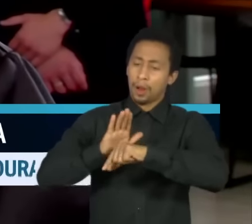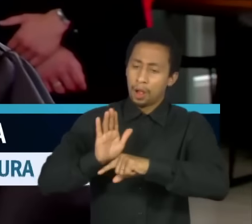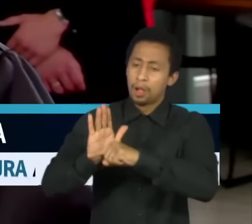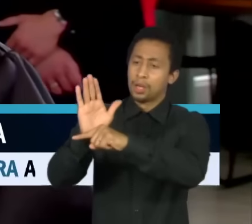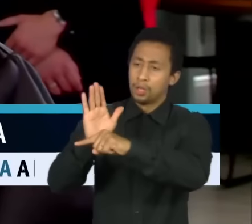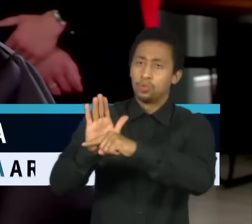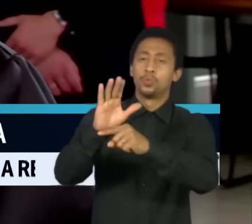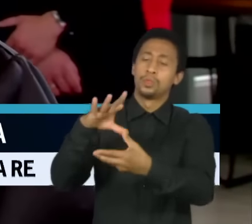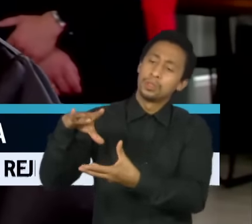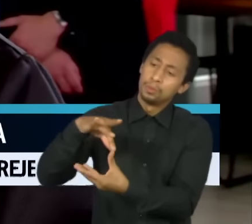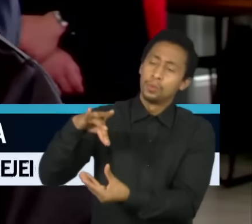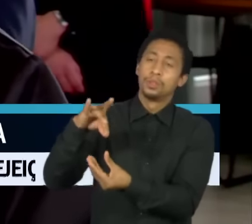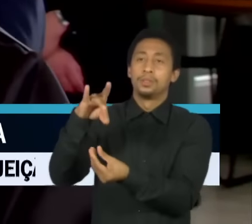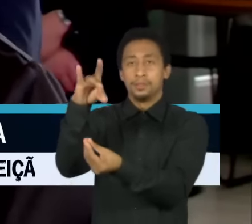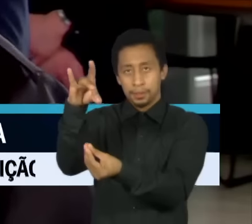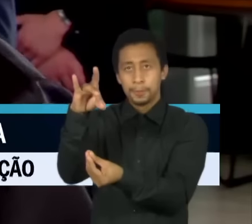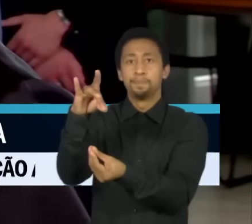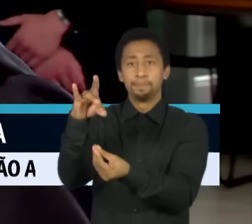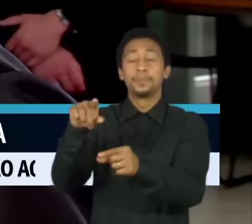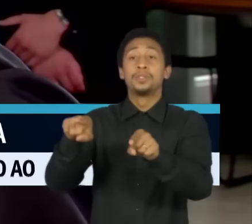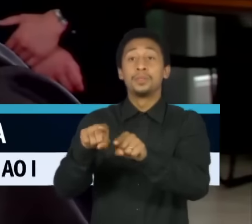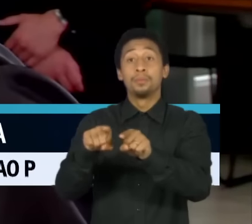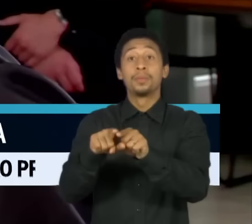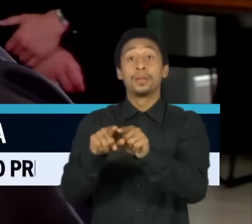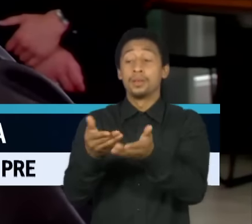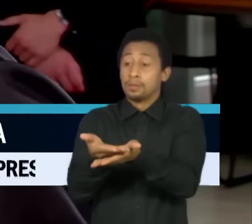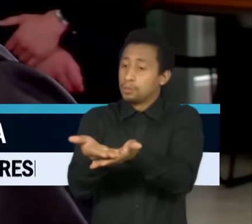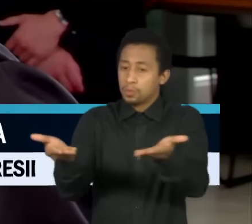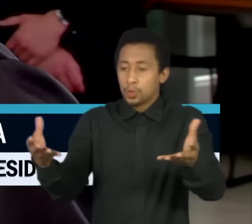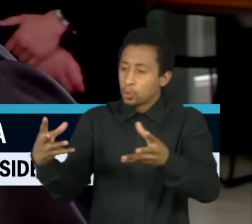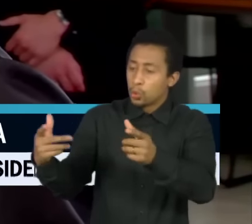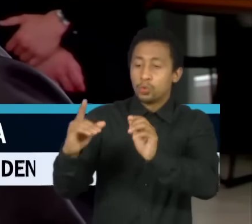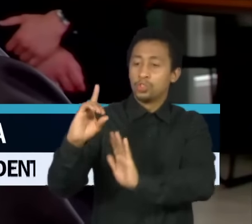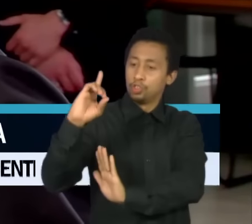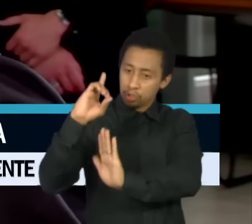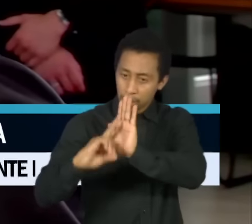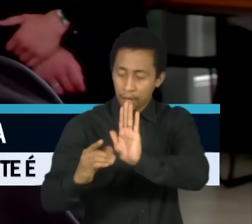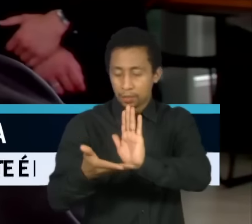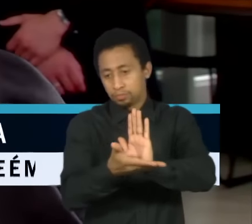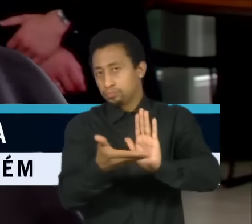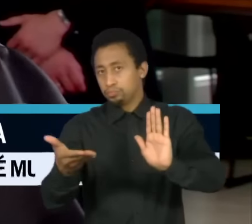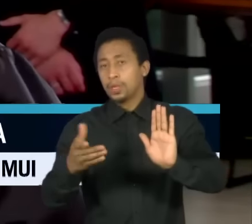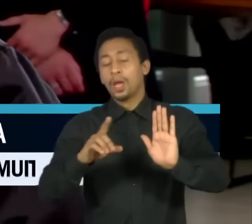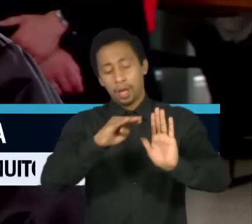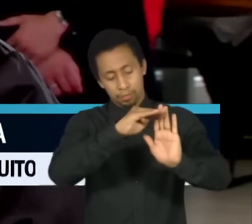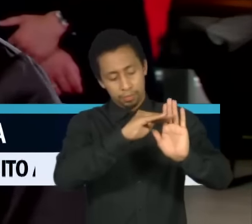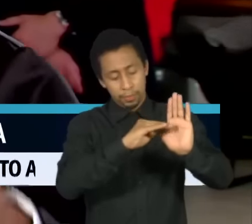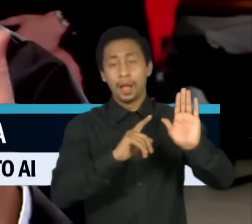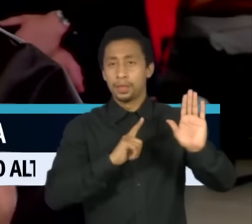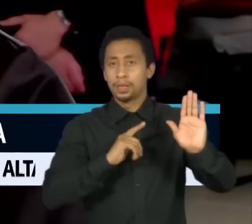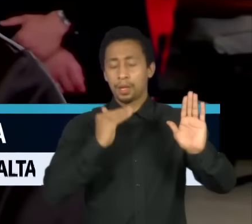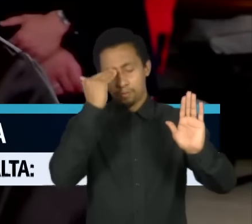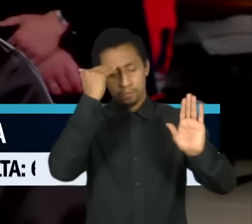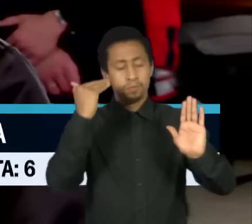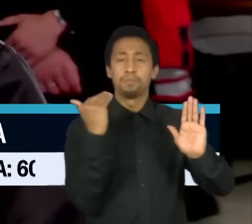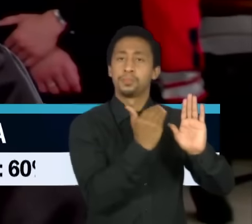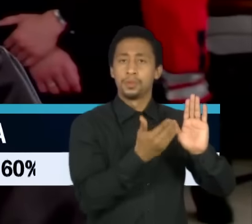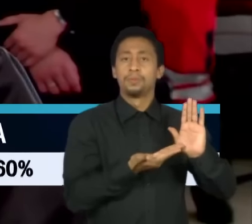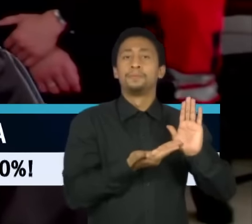a democracia e esses valores e garantias e direitos que já estão estabelecidos e que vierem a